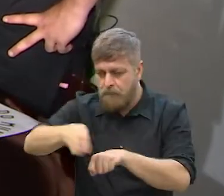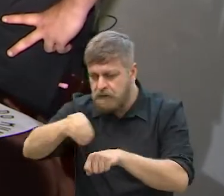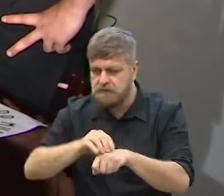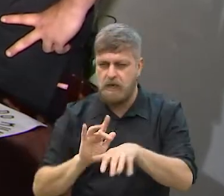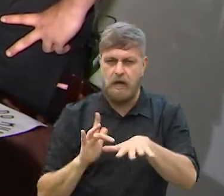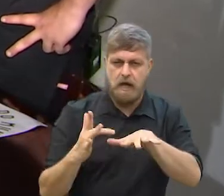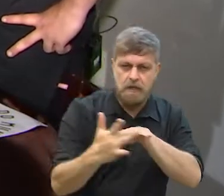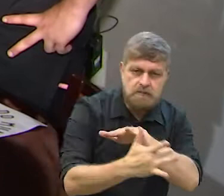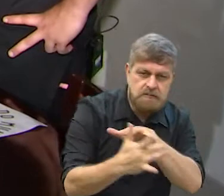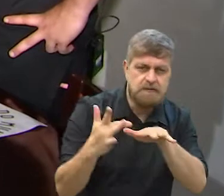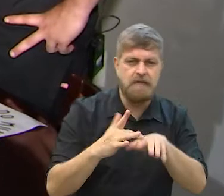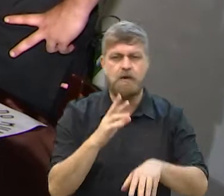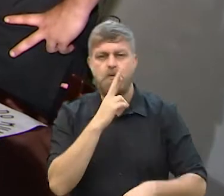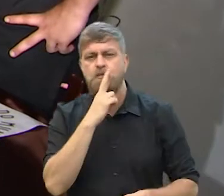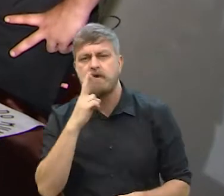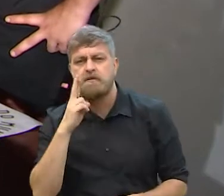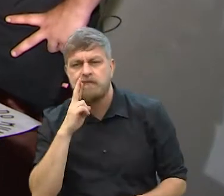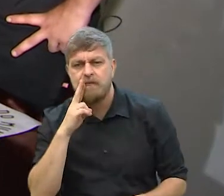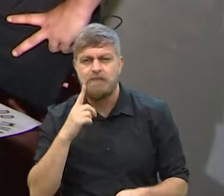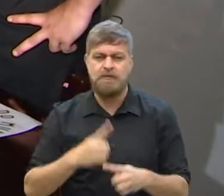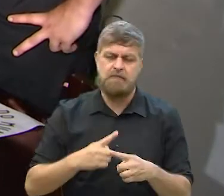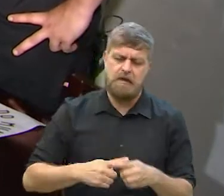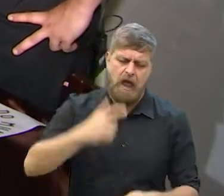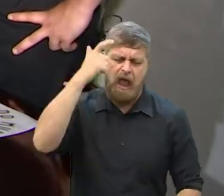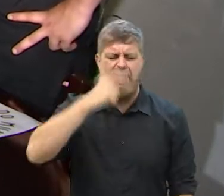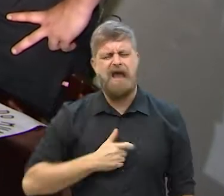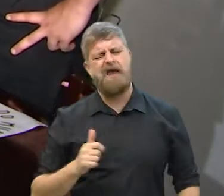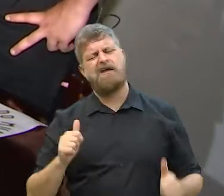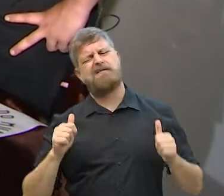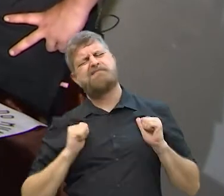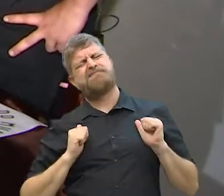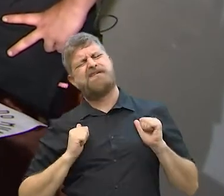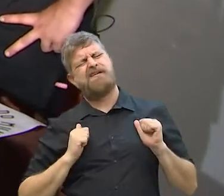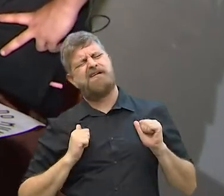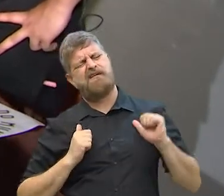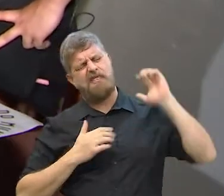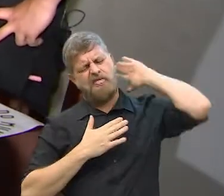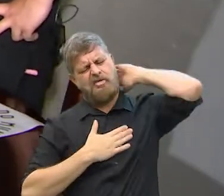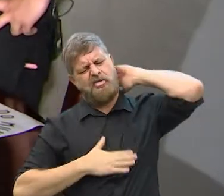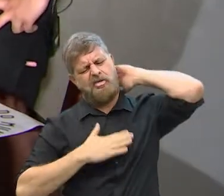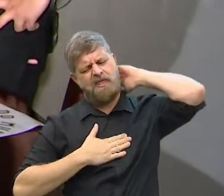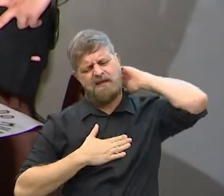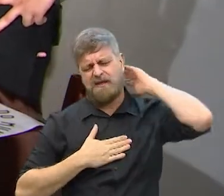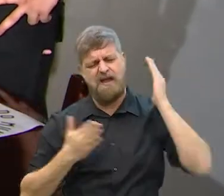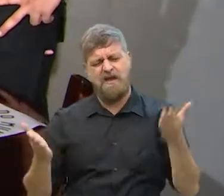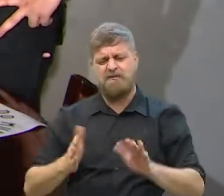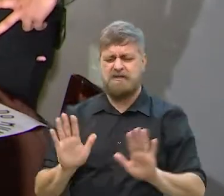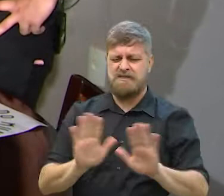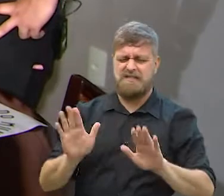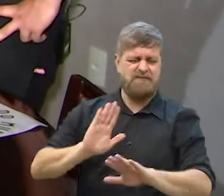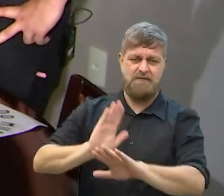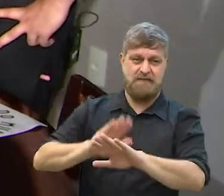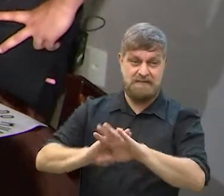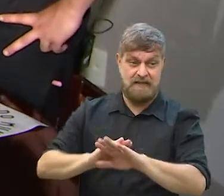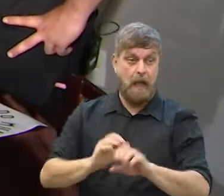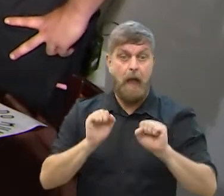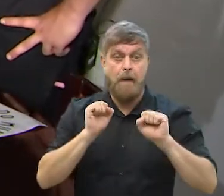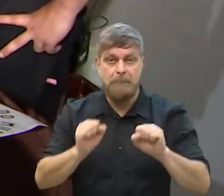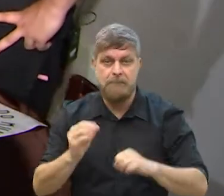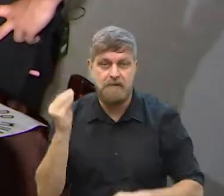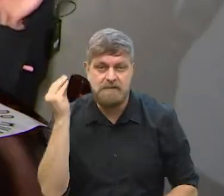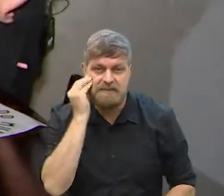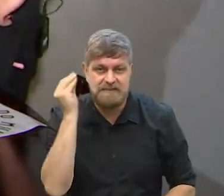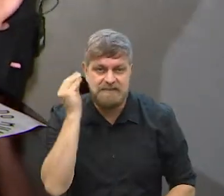do restaurante, porque, ah, tô com preguiça, não quero fazer hoje, né? Tem aí a possibilidade de vir